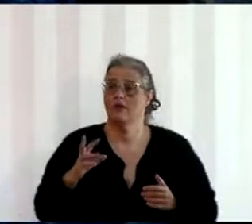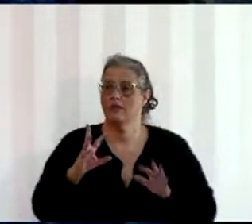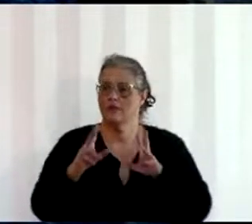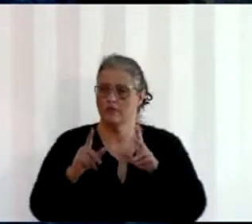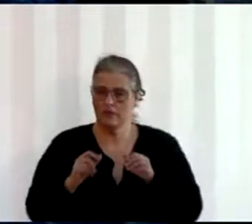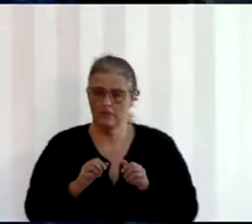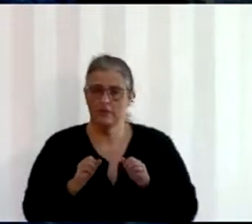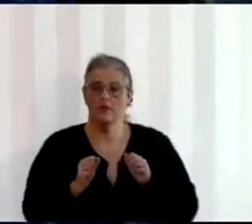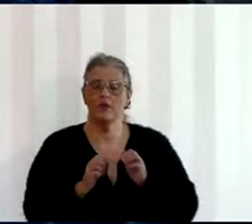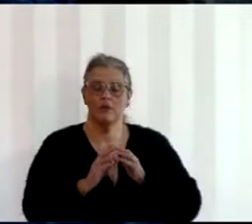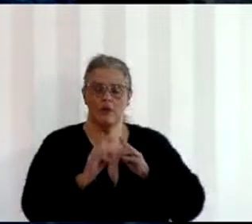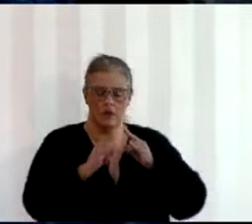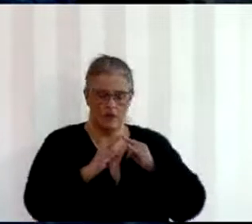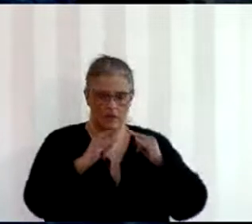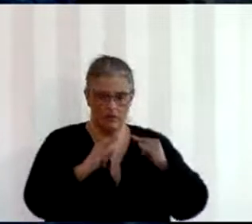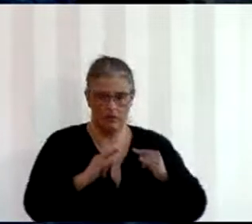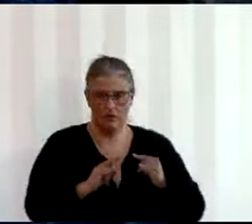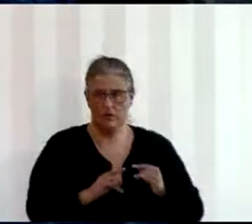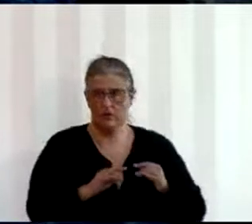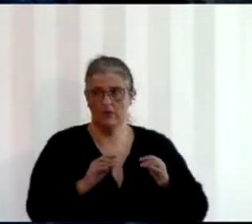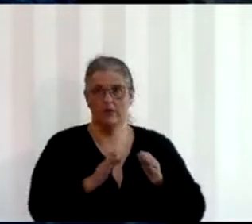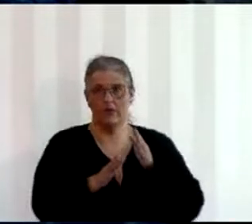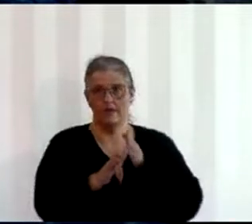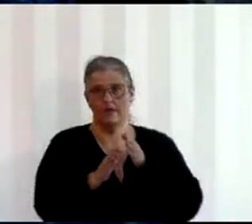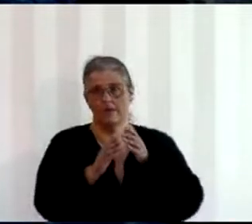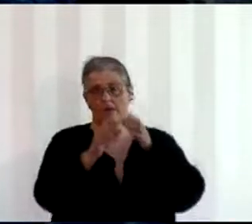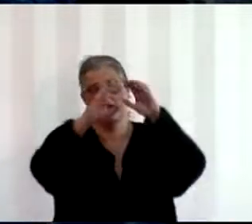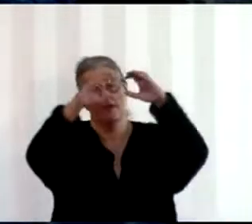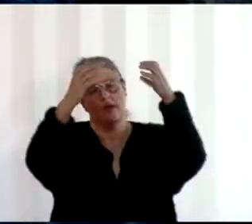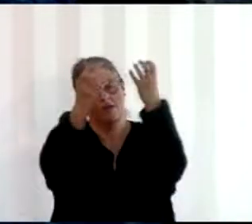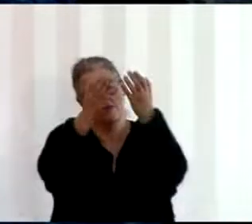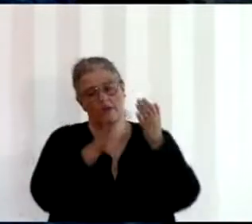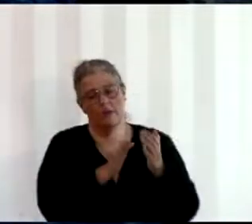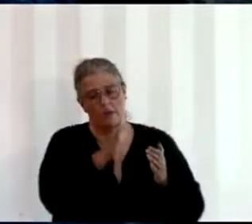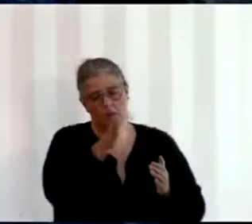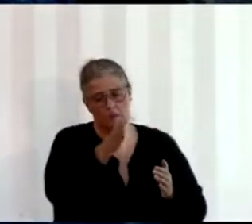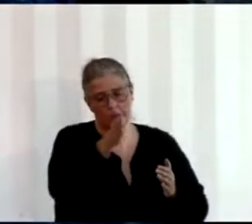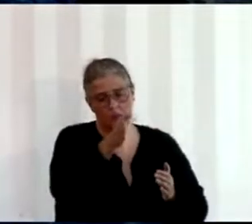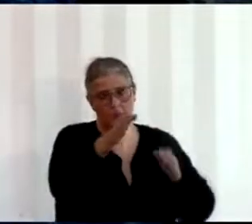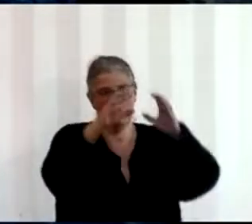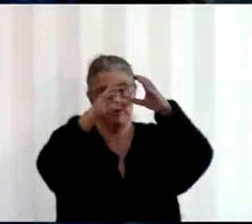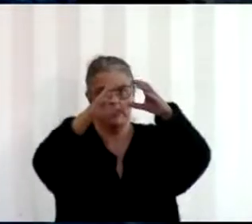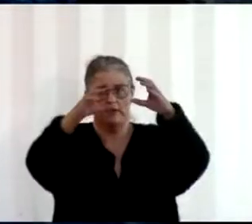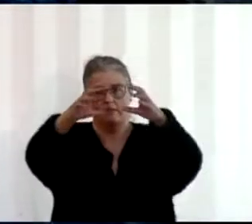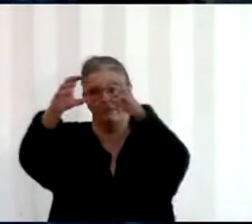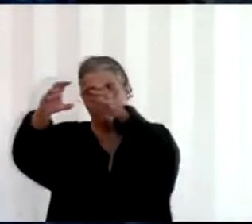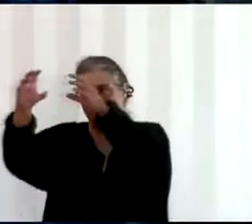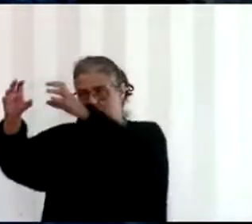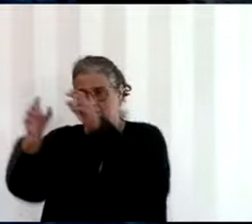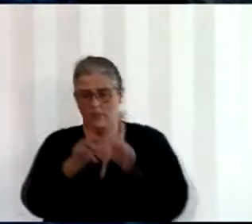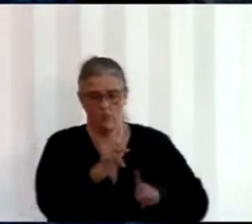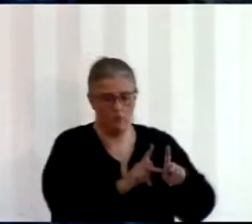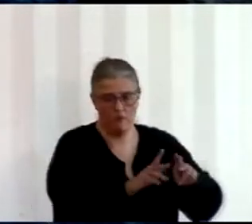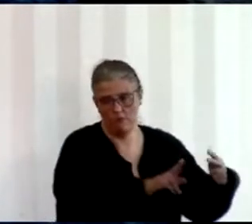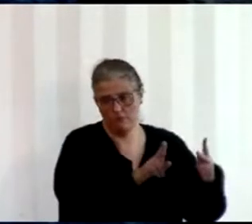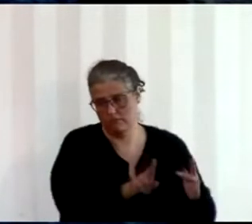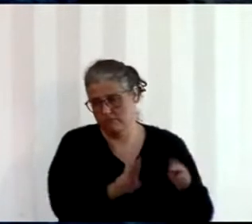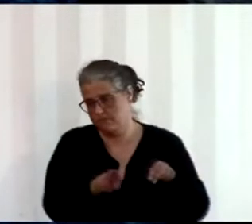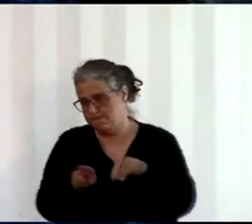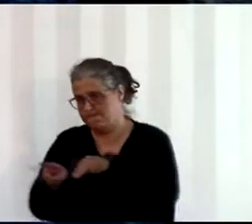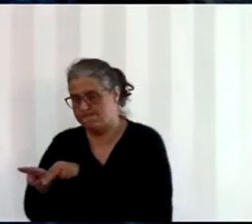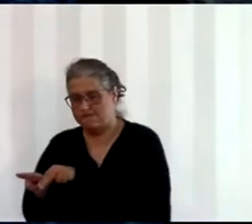marcha. E no lugar onde a nuvem parava, aí os filhos de Israel se acampavam.